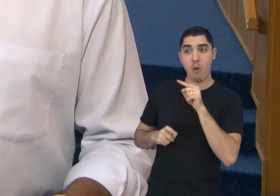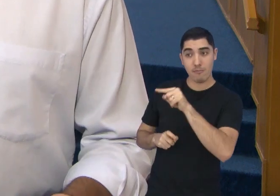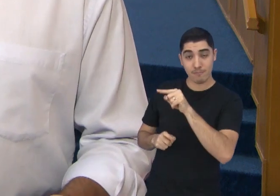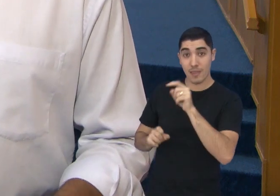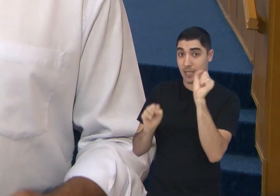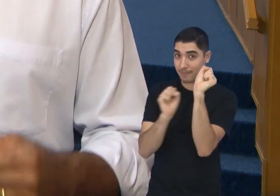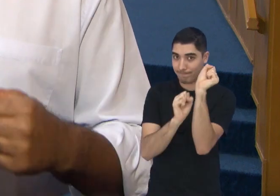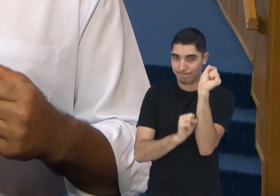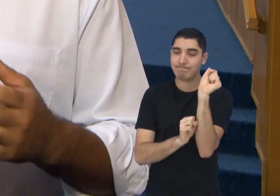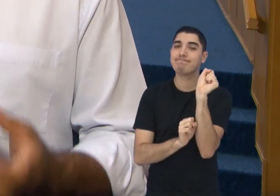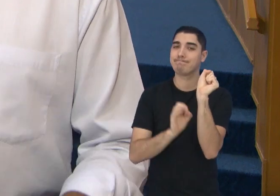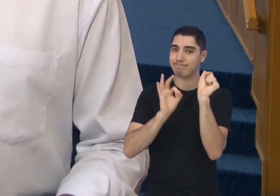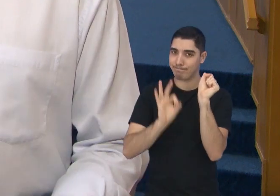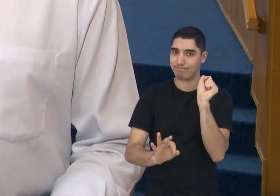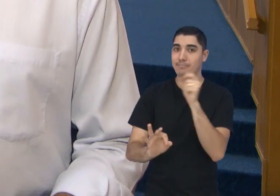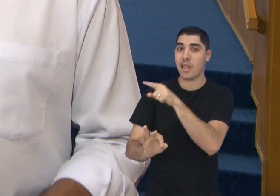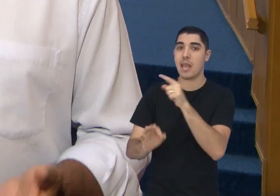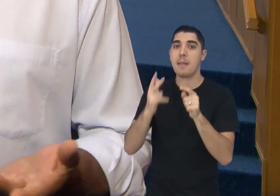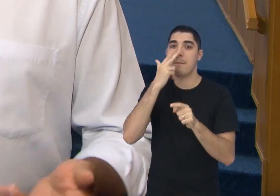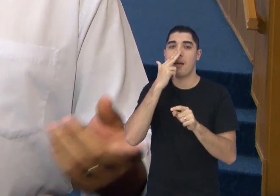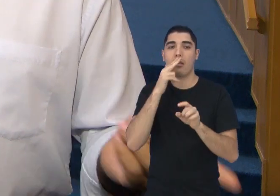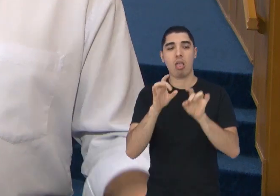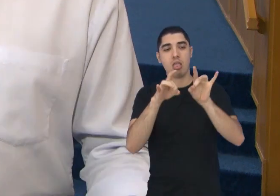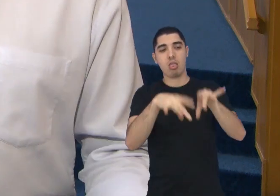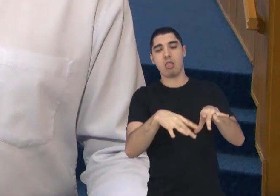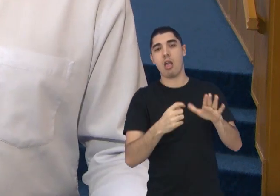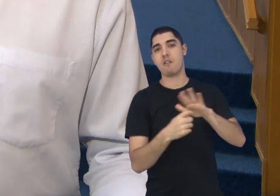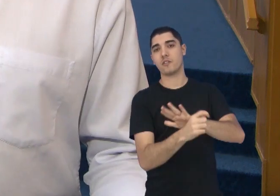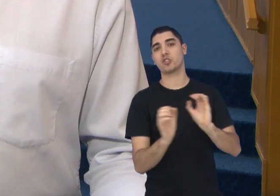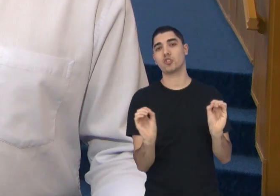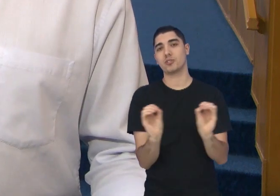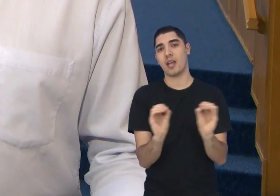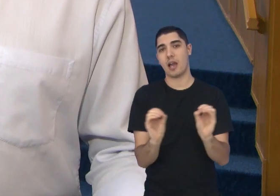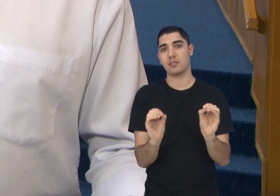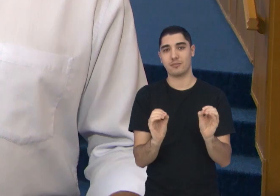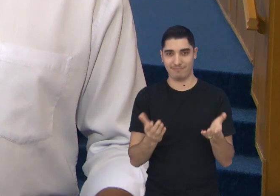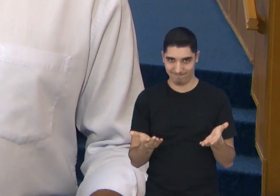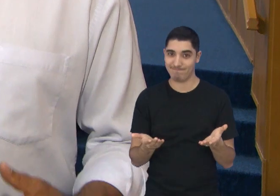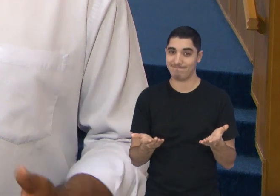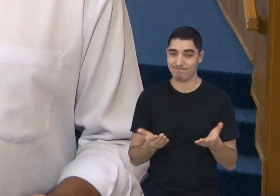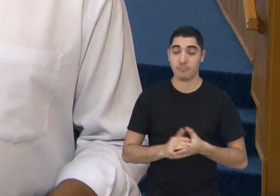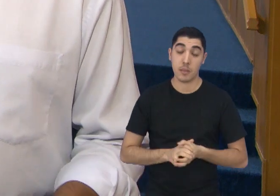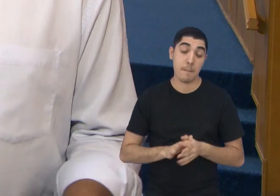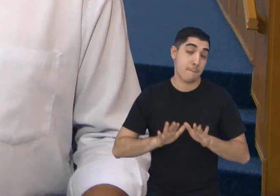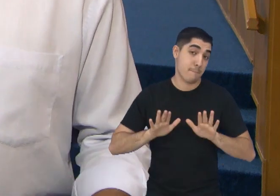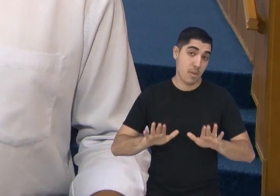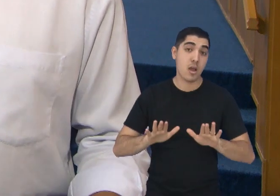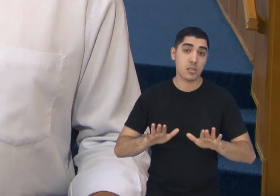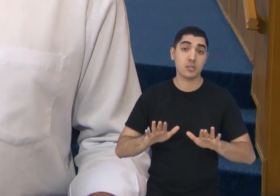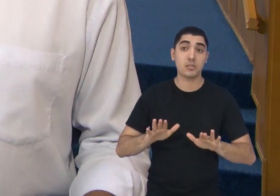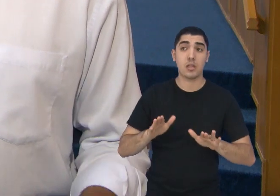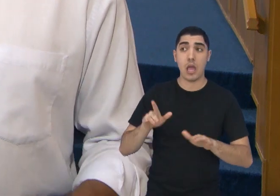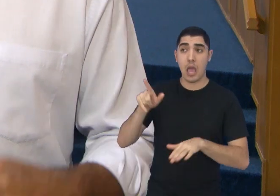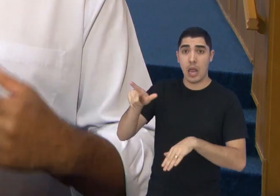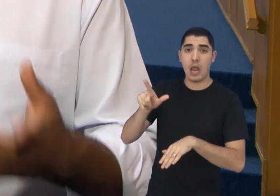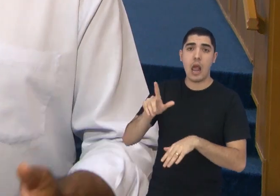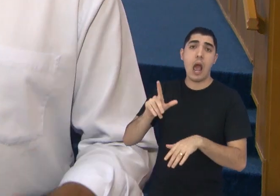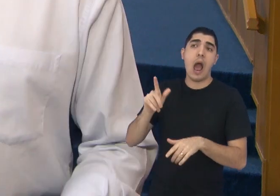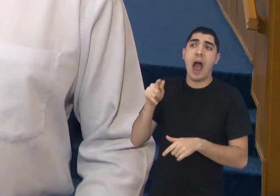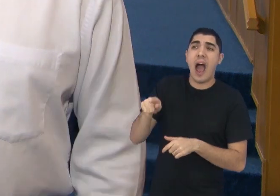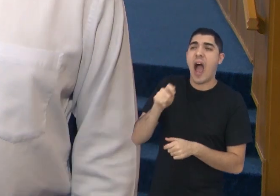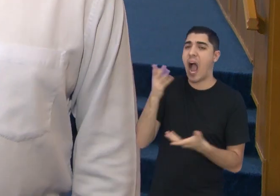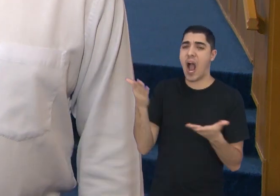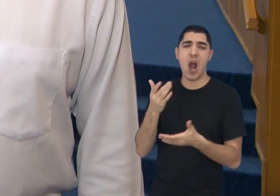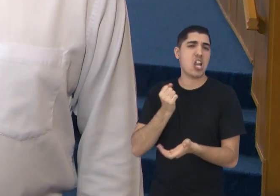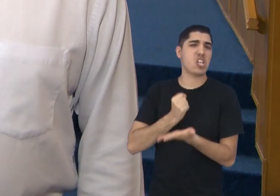de fato, de estar investindo para que isso não estivesse acontecendo agora, mas acho que nunca é tarde para se rever